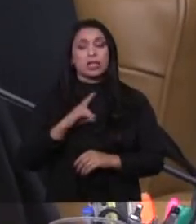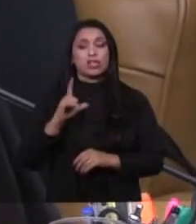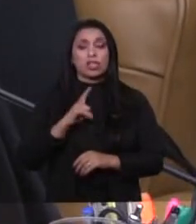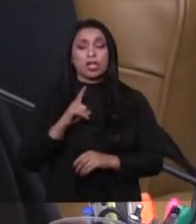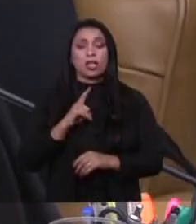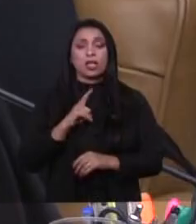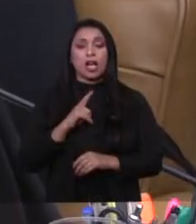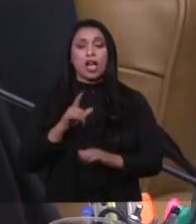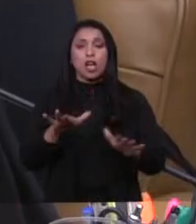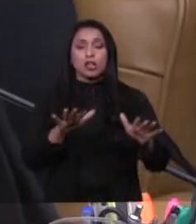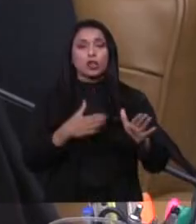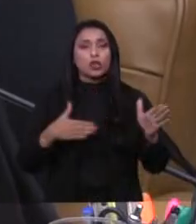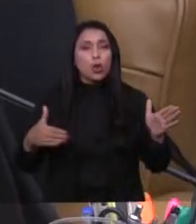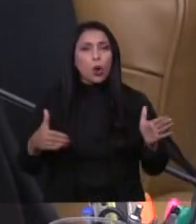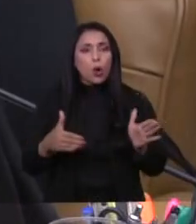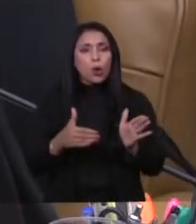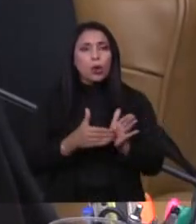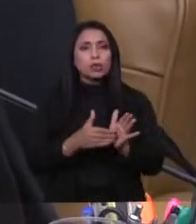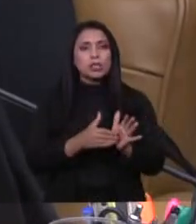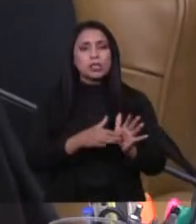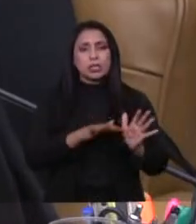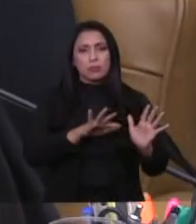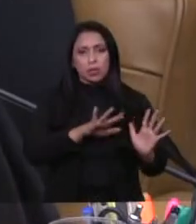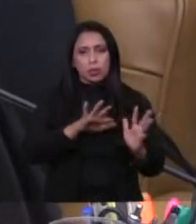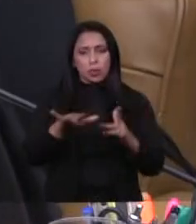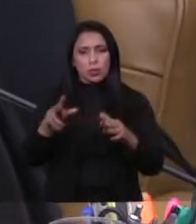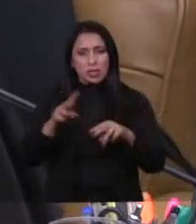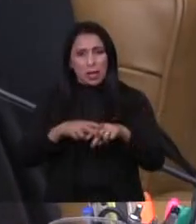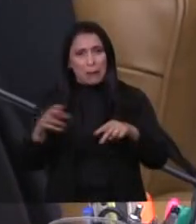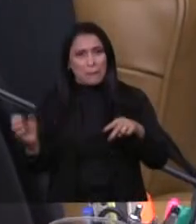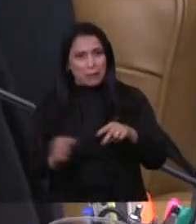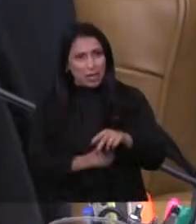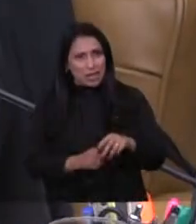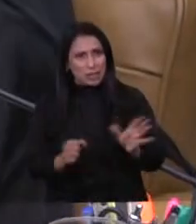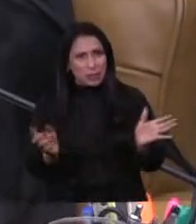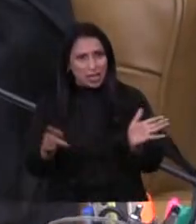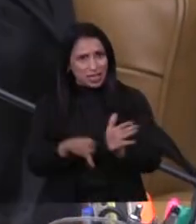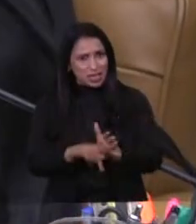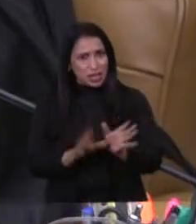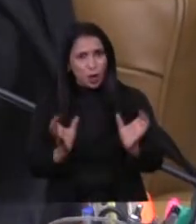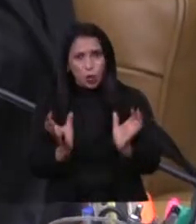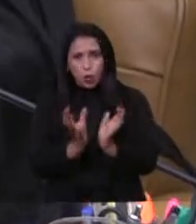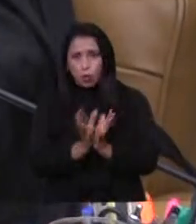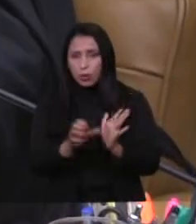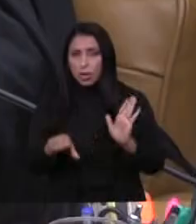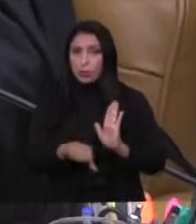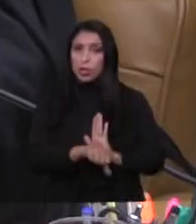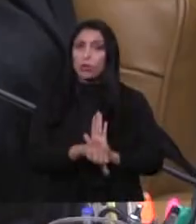da adesão de todas as pessoas presas a uma associação criminosa.